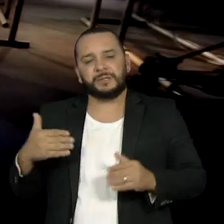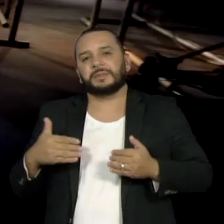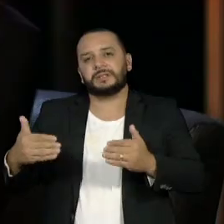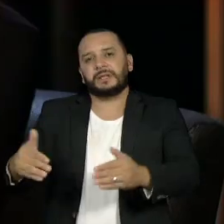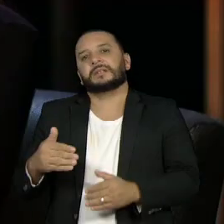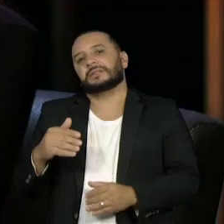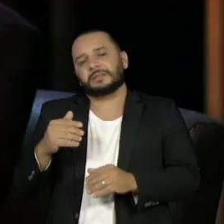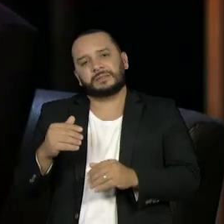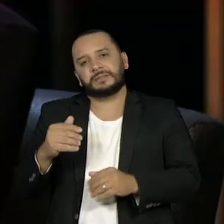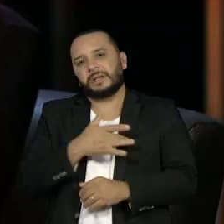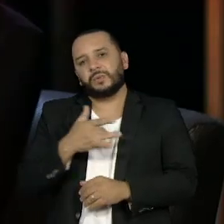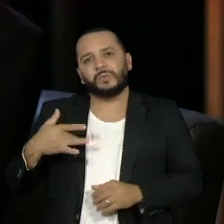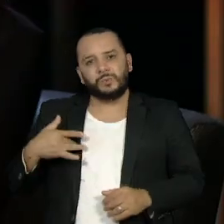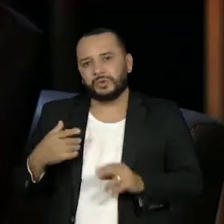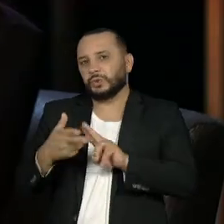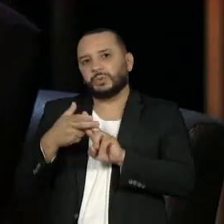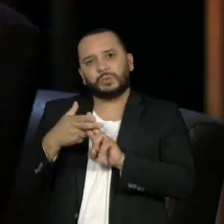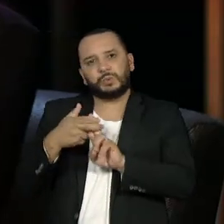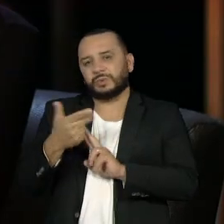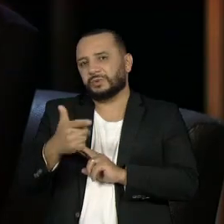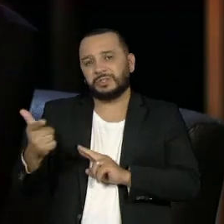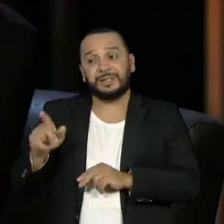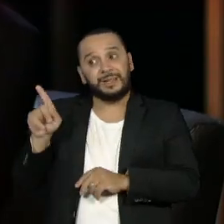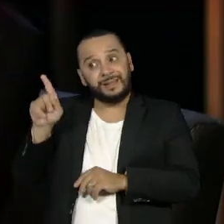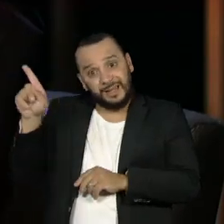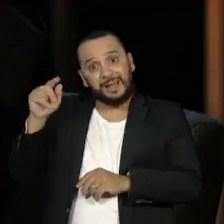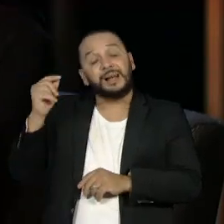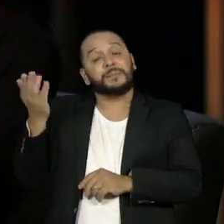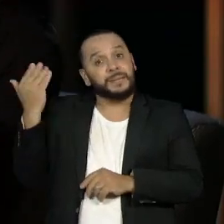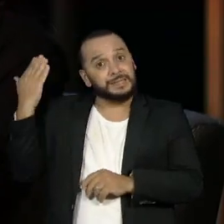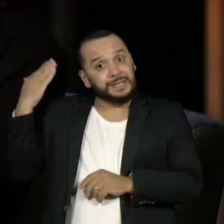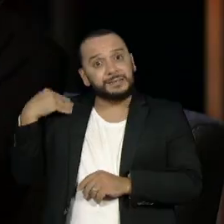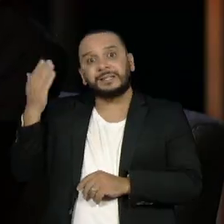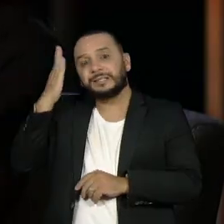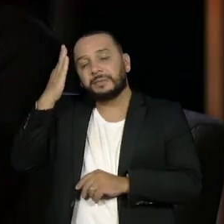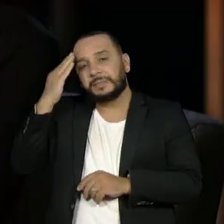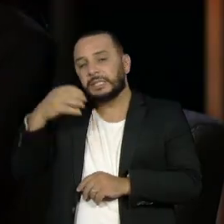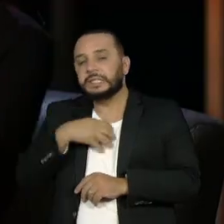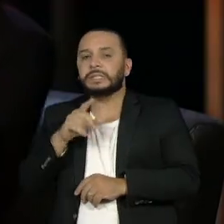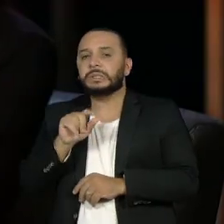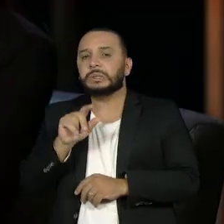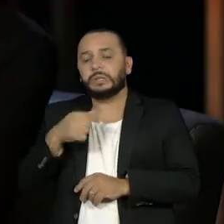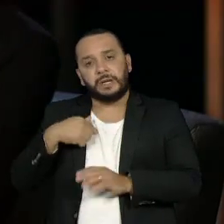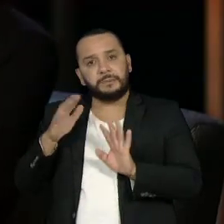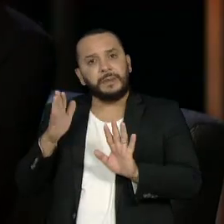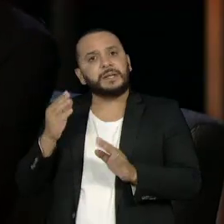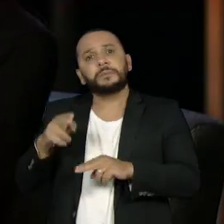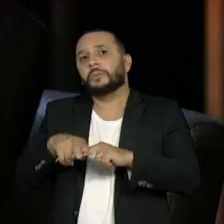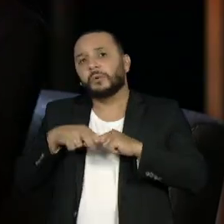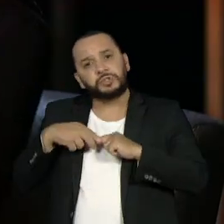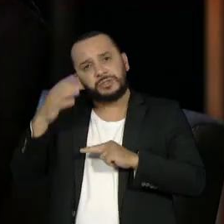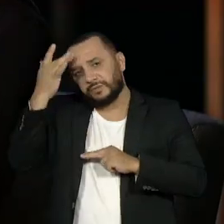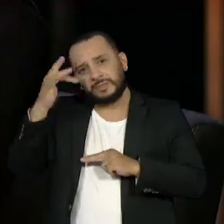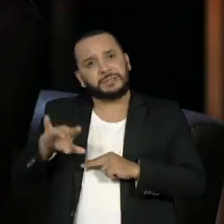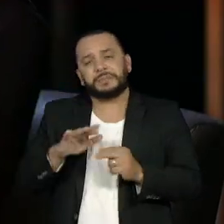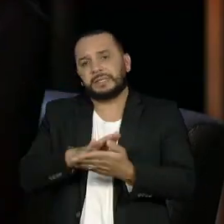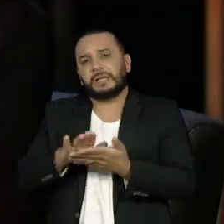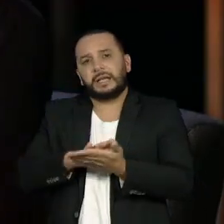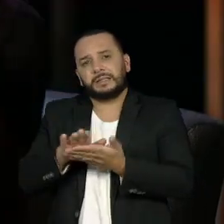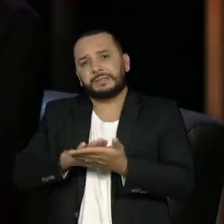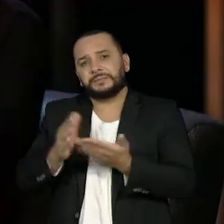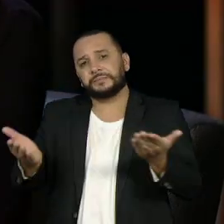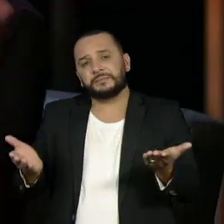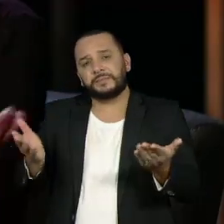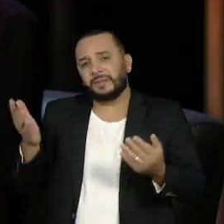18 eles sabiam dos sintomas da doença mas eles não tinham conhecimento para saber dá pra ter notícia da causa Então